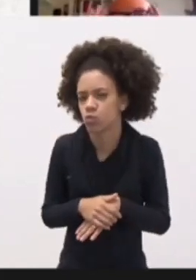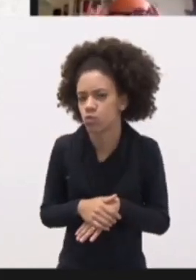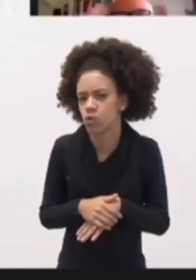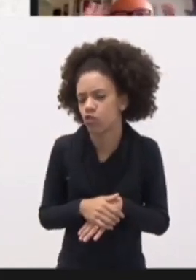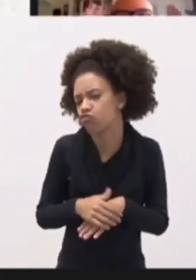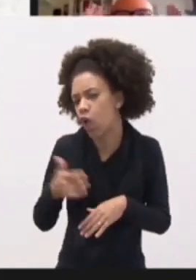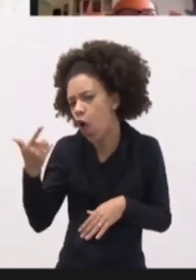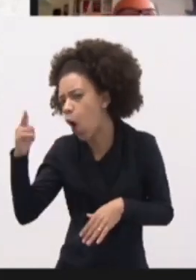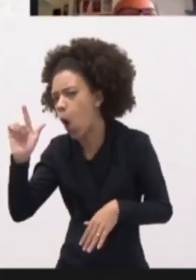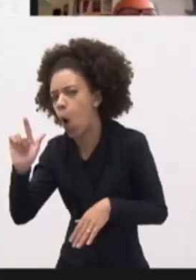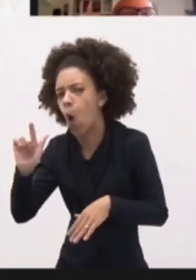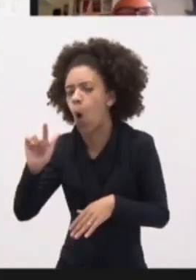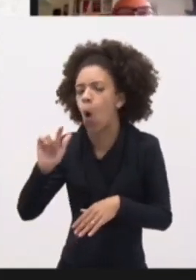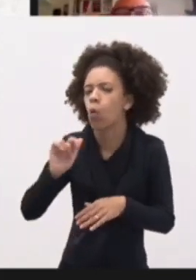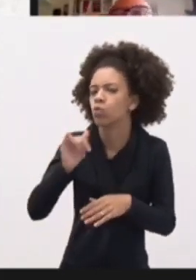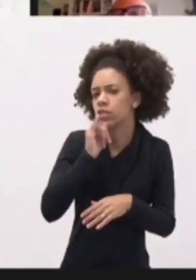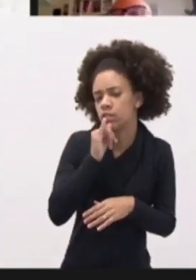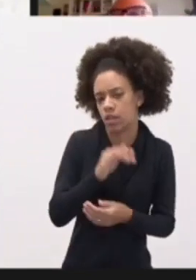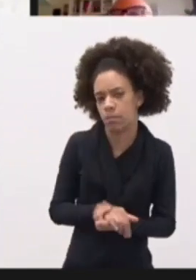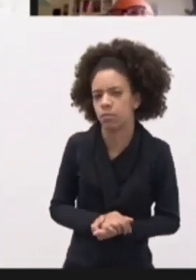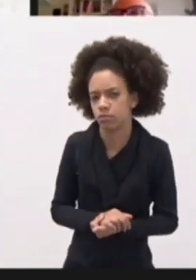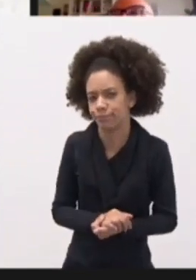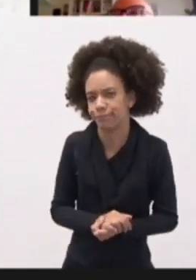né? Da questão